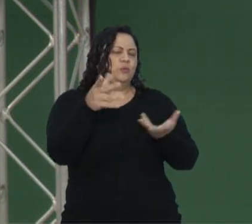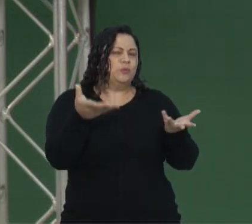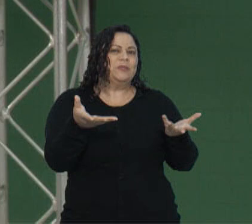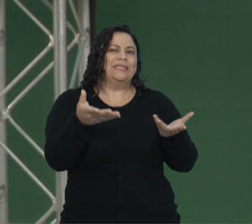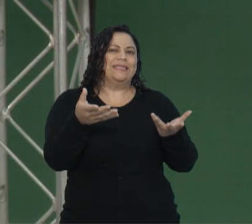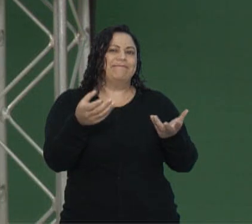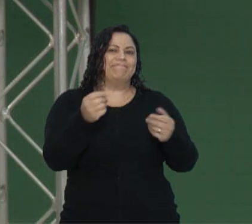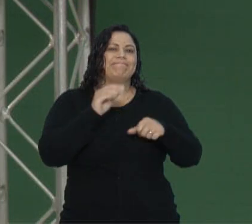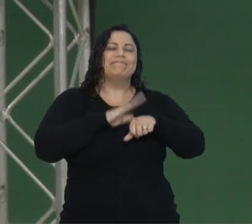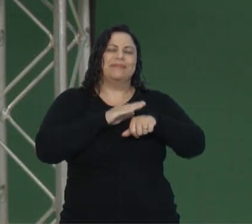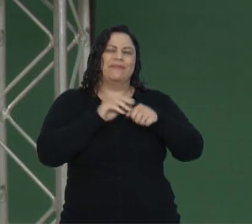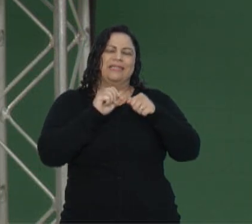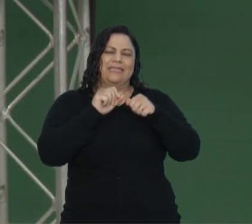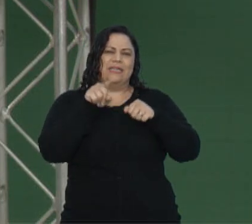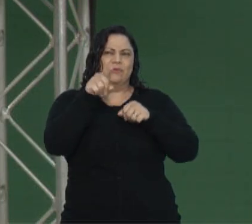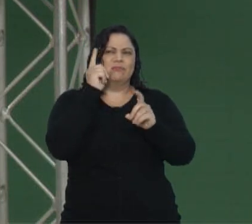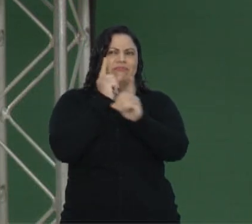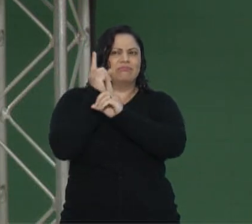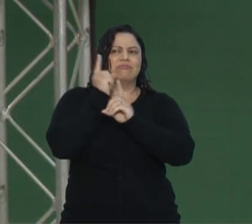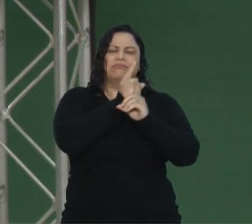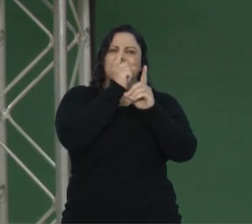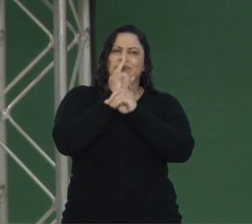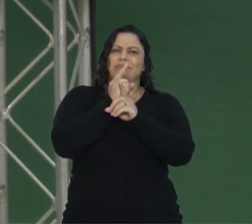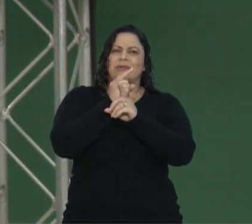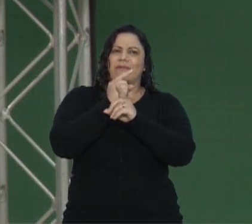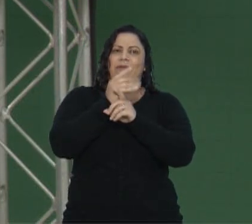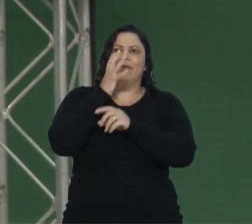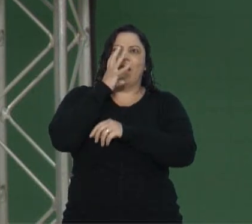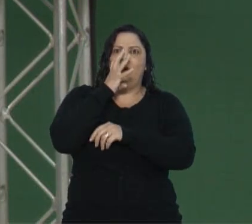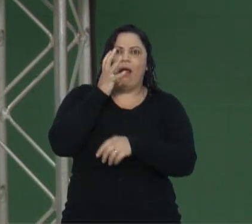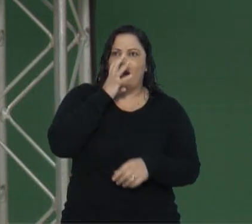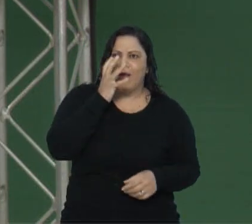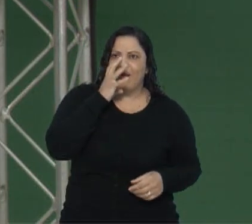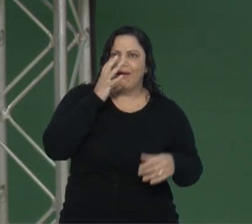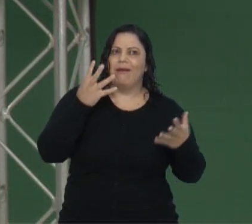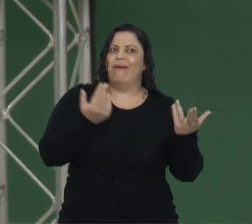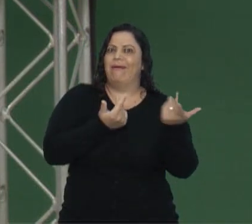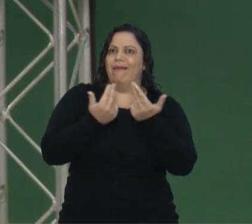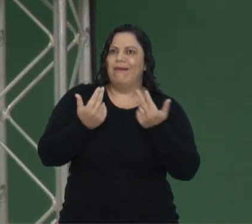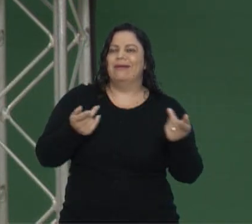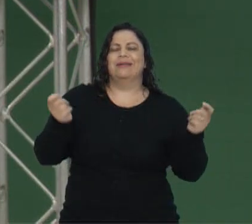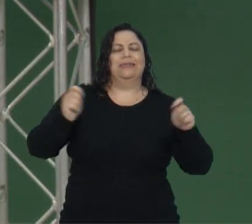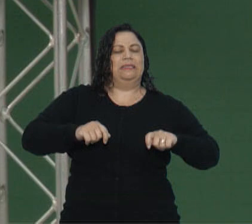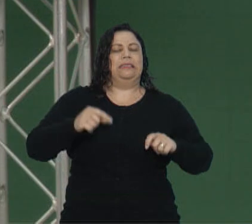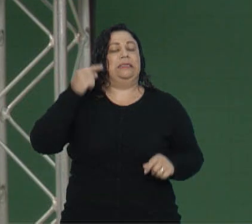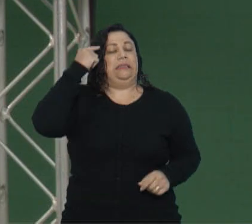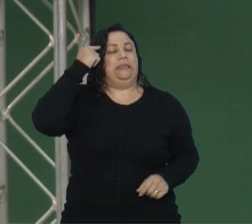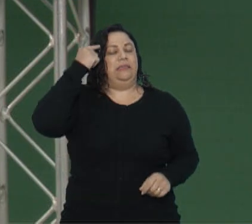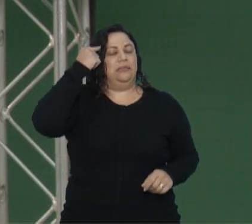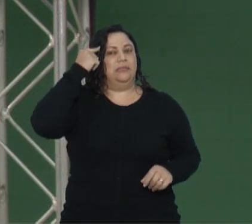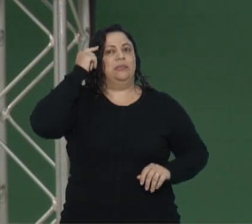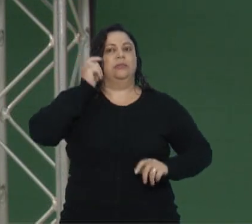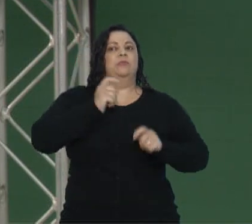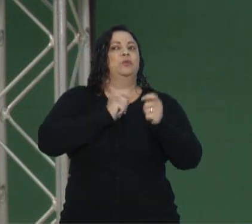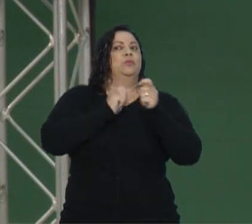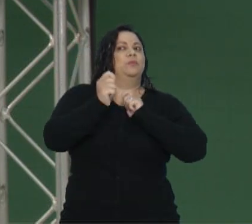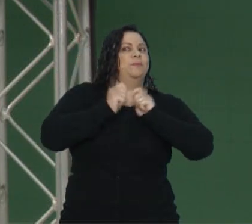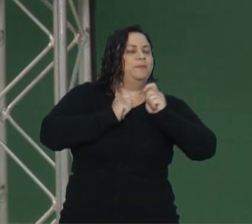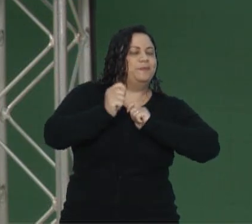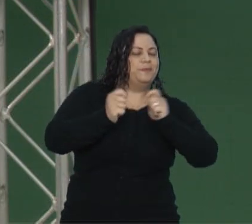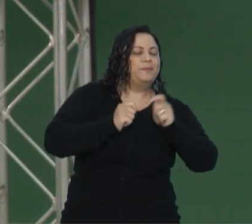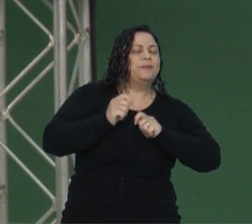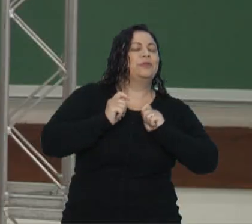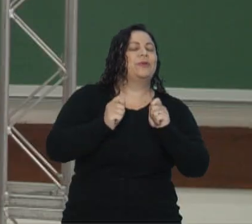repente. Acho que você vai descobrir, vai ficar aí admirado também como eu. E aí, de repente, rever os seus horários aí, o seu tempo